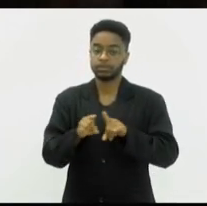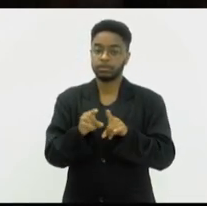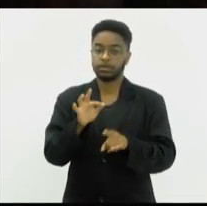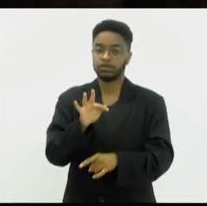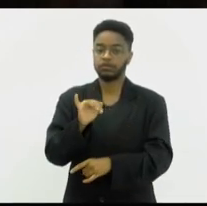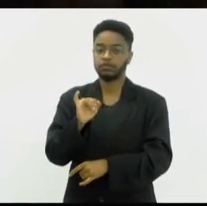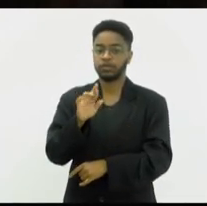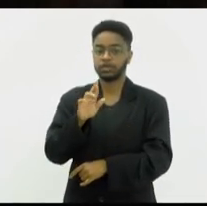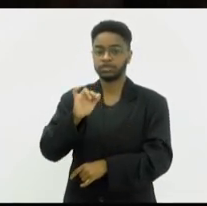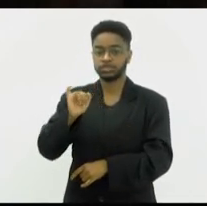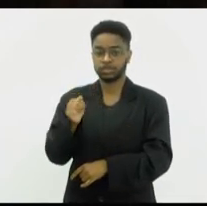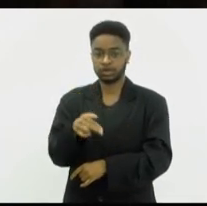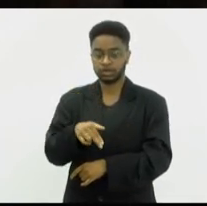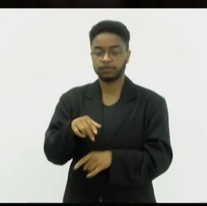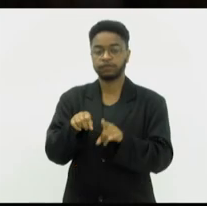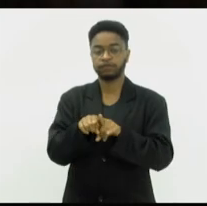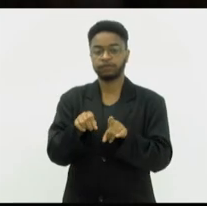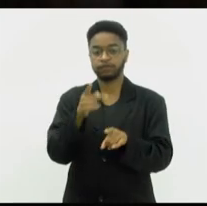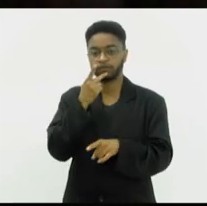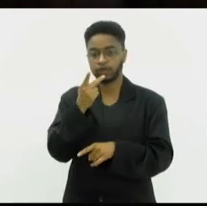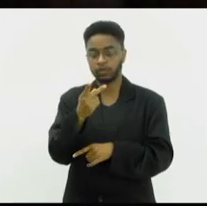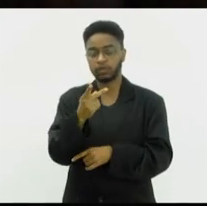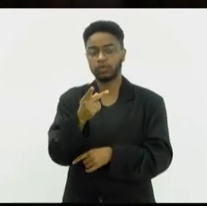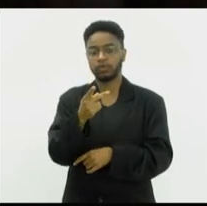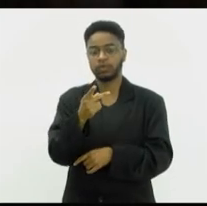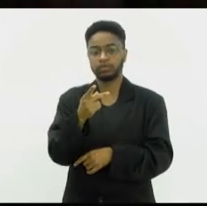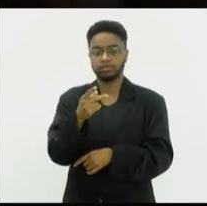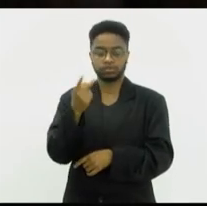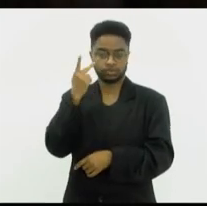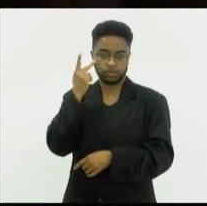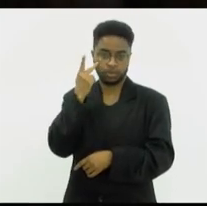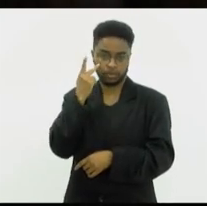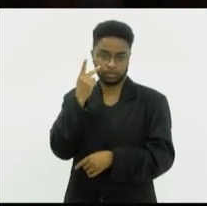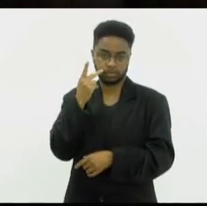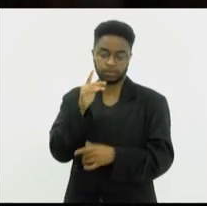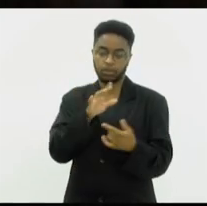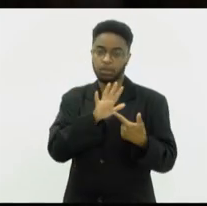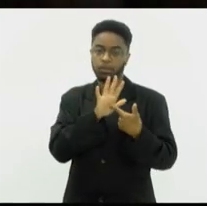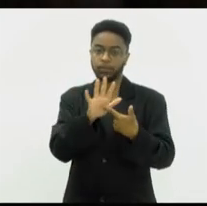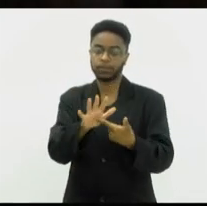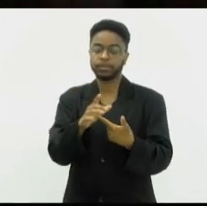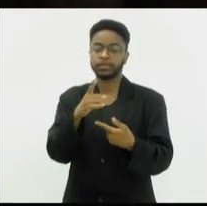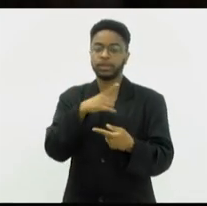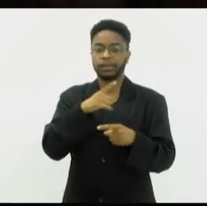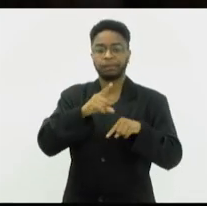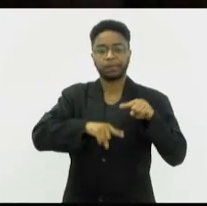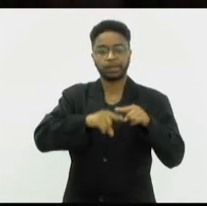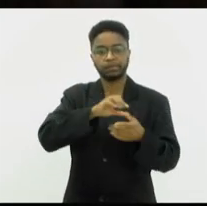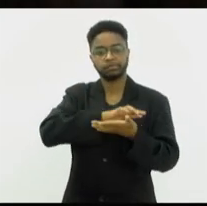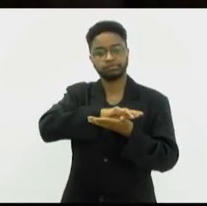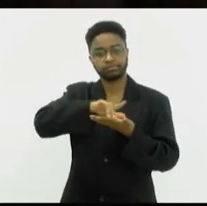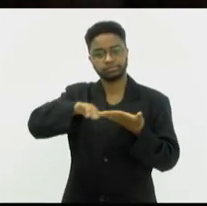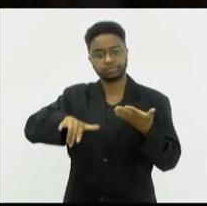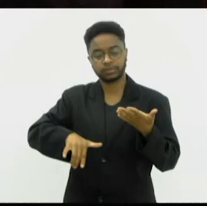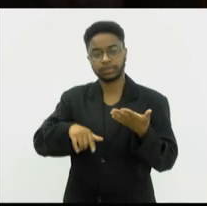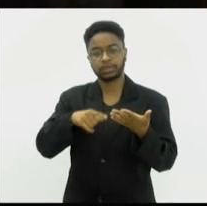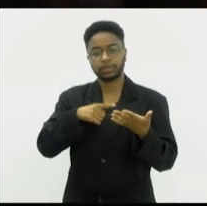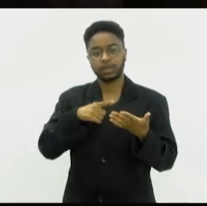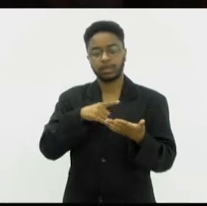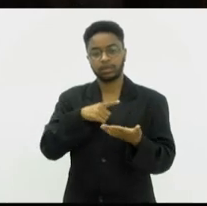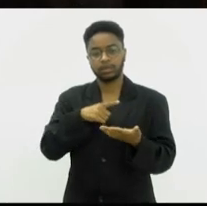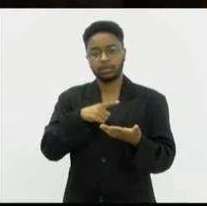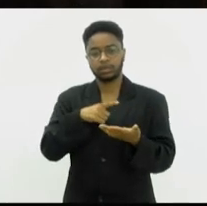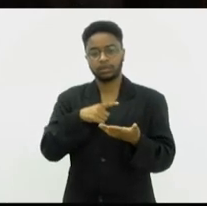referiu a isso, a Fiesp São Paulo. Você tem mercadorias, você tem uma série